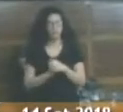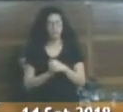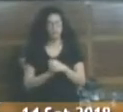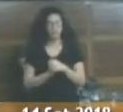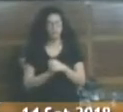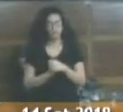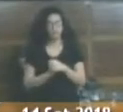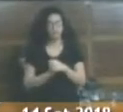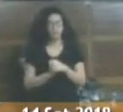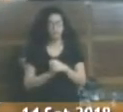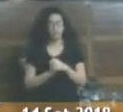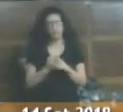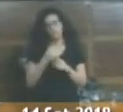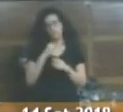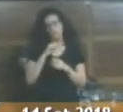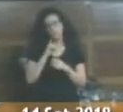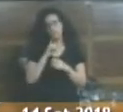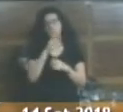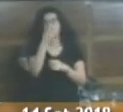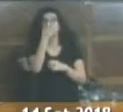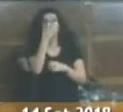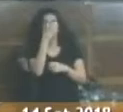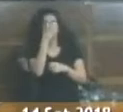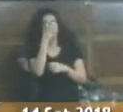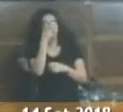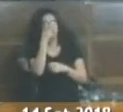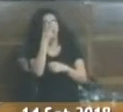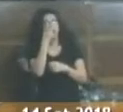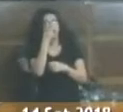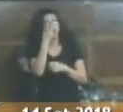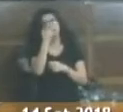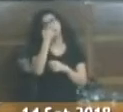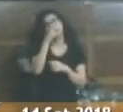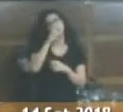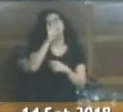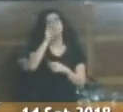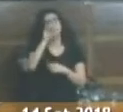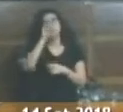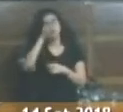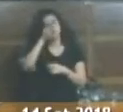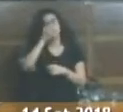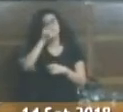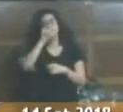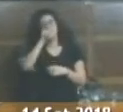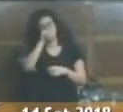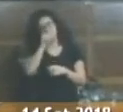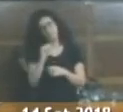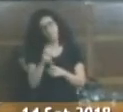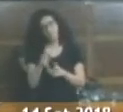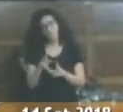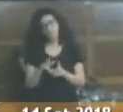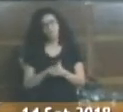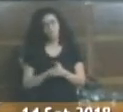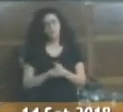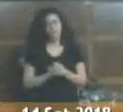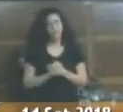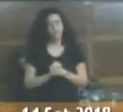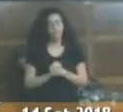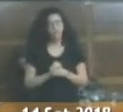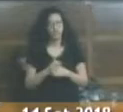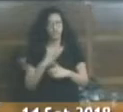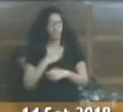nunca. Agora, se matar 5 toneladas, 10 toneladas, 20 toneladas, vai acabar. Isso aí é minha